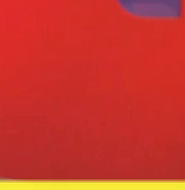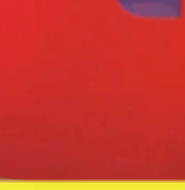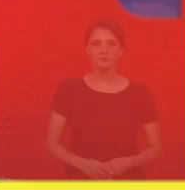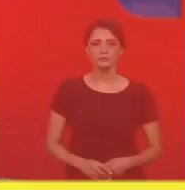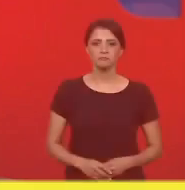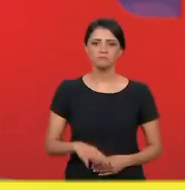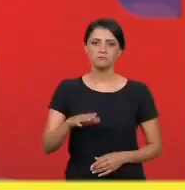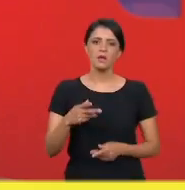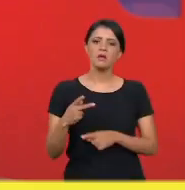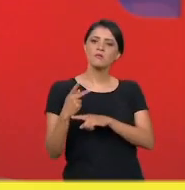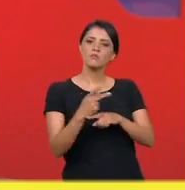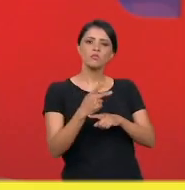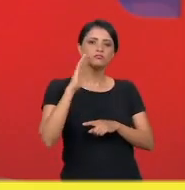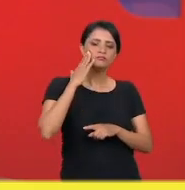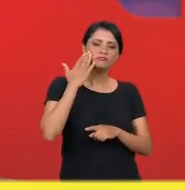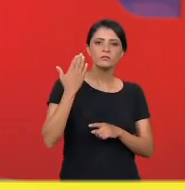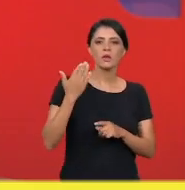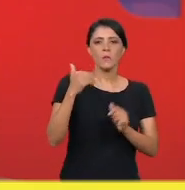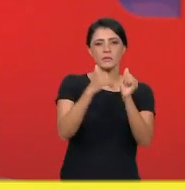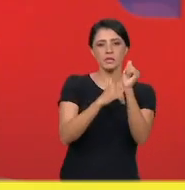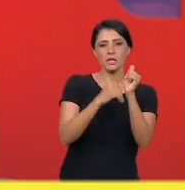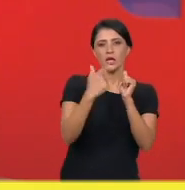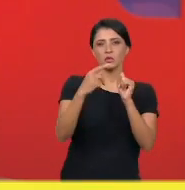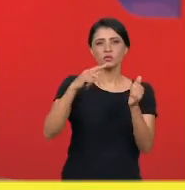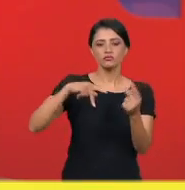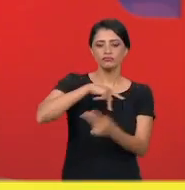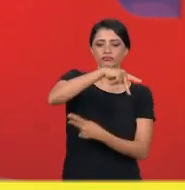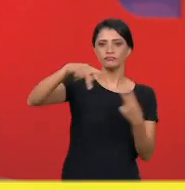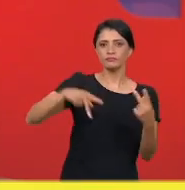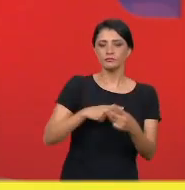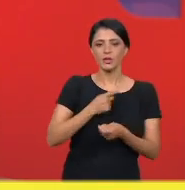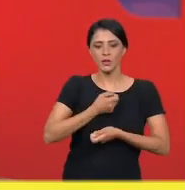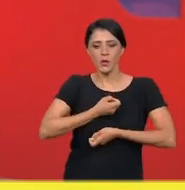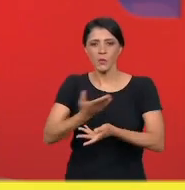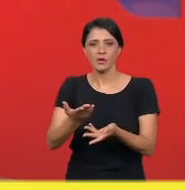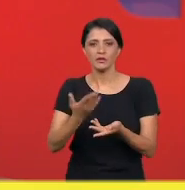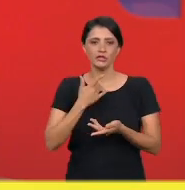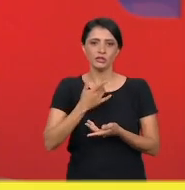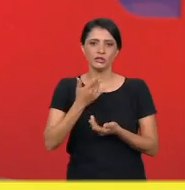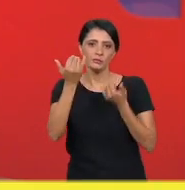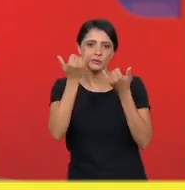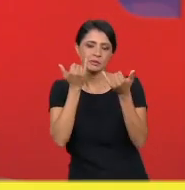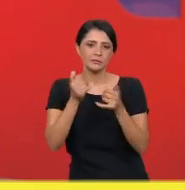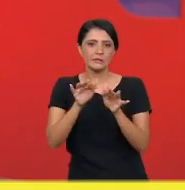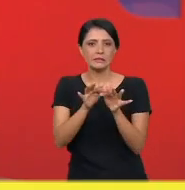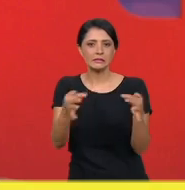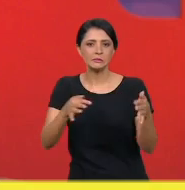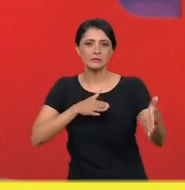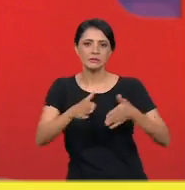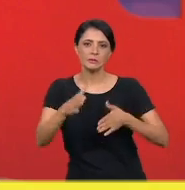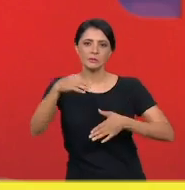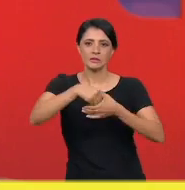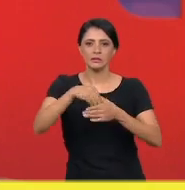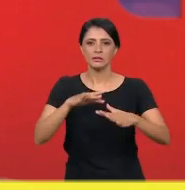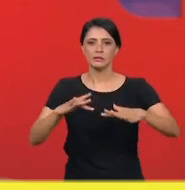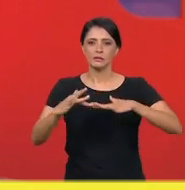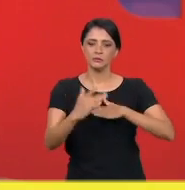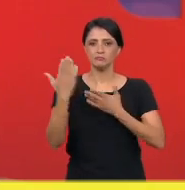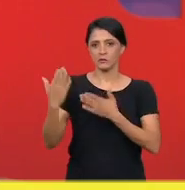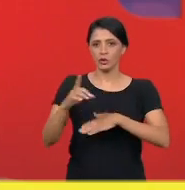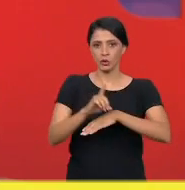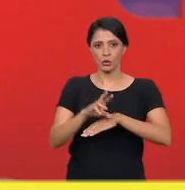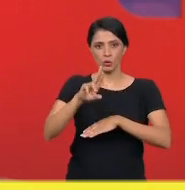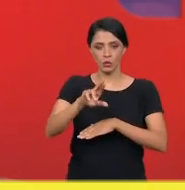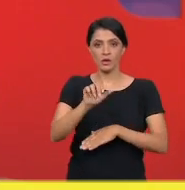Ela busca entender os mistérios e segredos do universo e compartilha seu conhecimento de forma simples e acessível nas redes sociais. É doutora